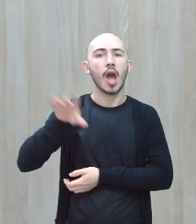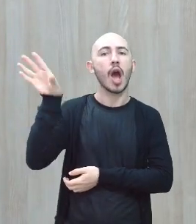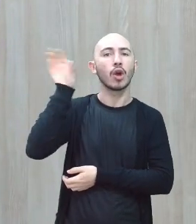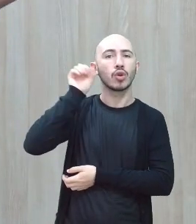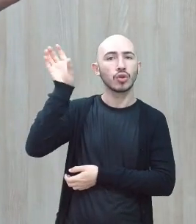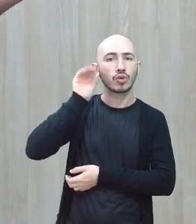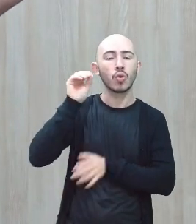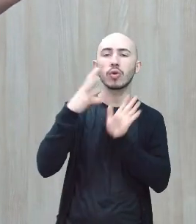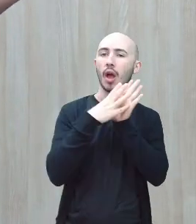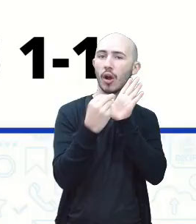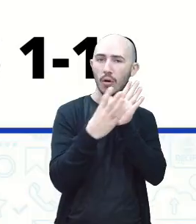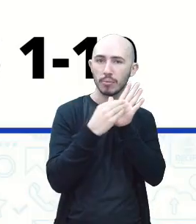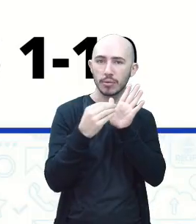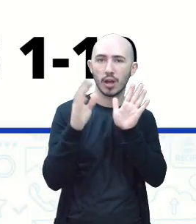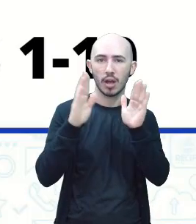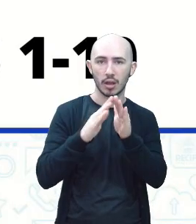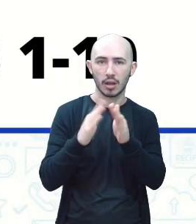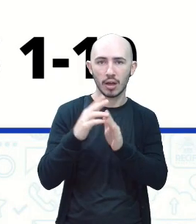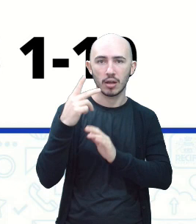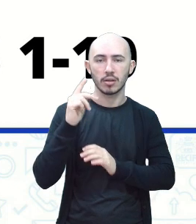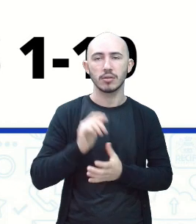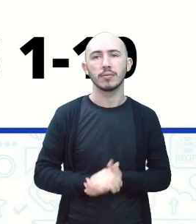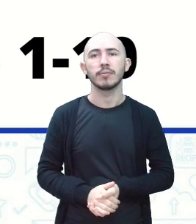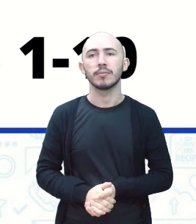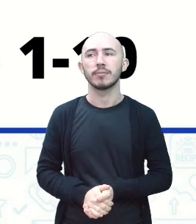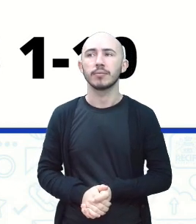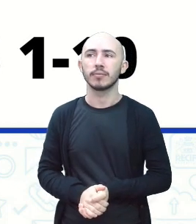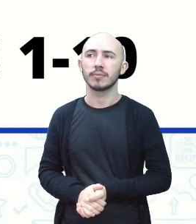ping-pong, você repete comigo em casa, ok? 1,